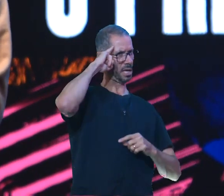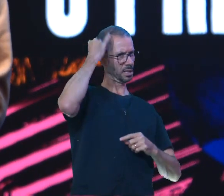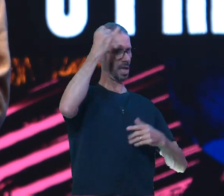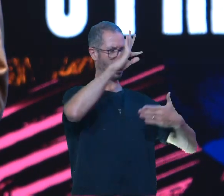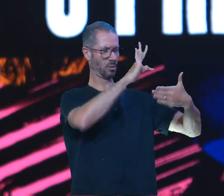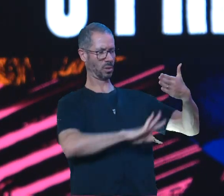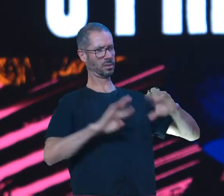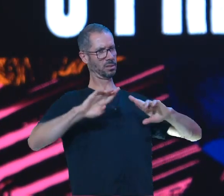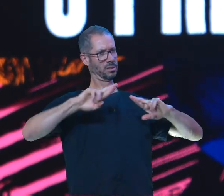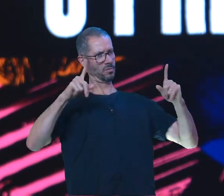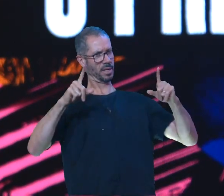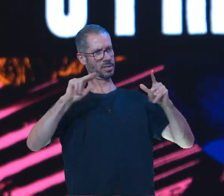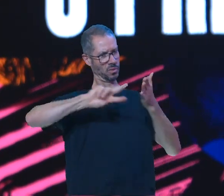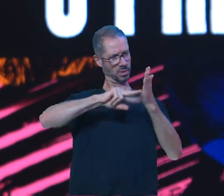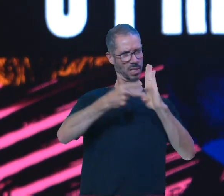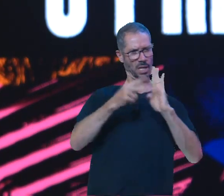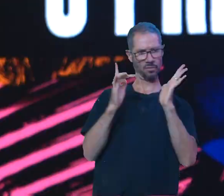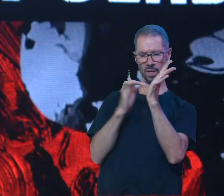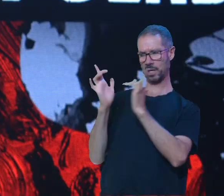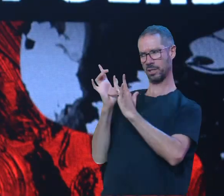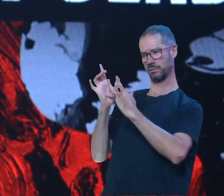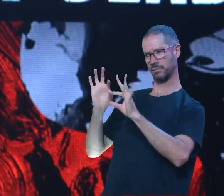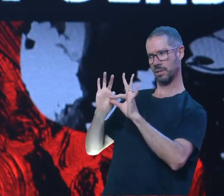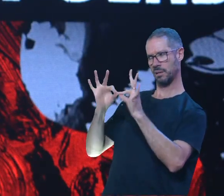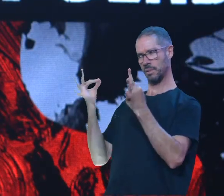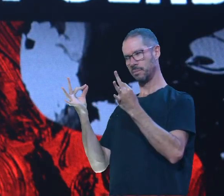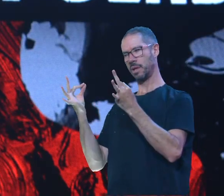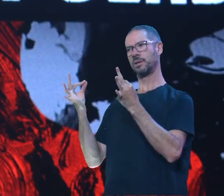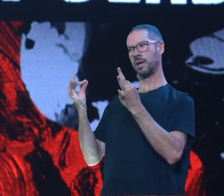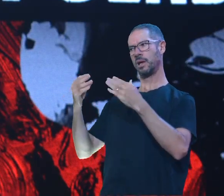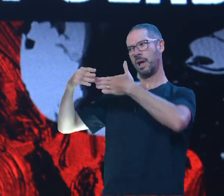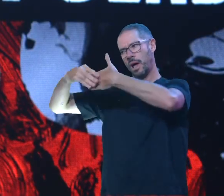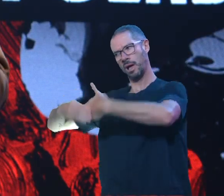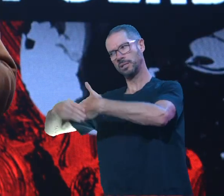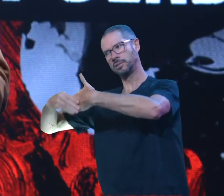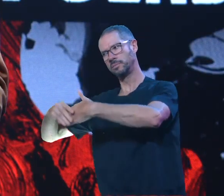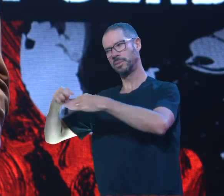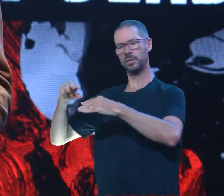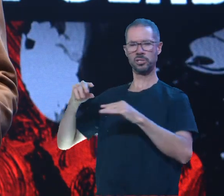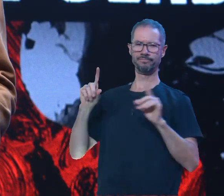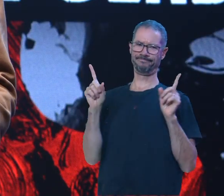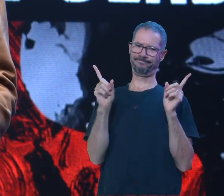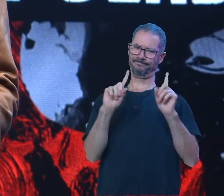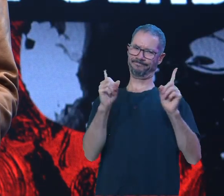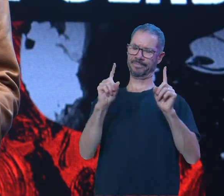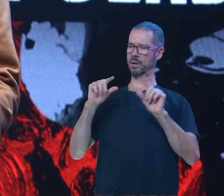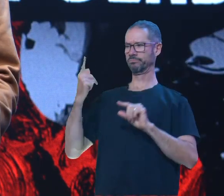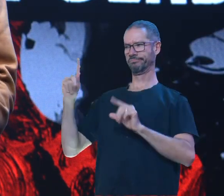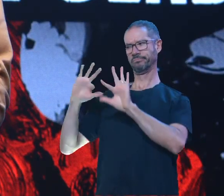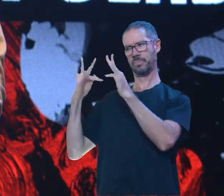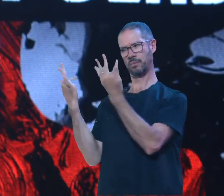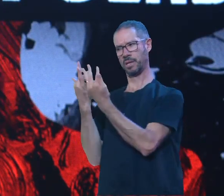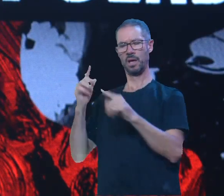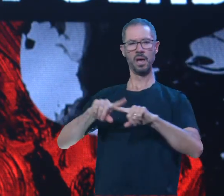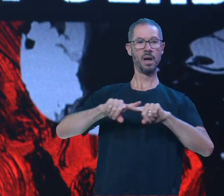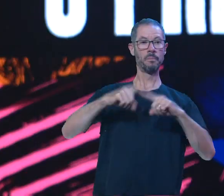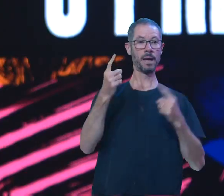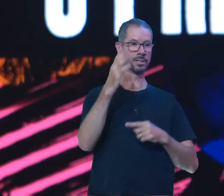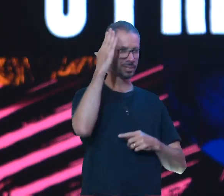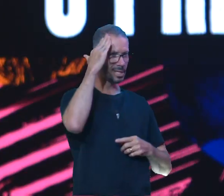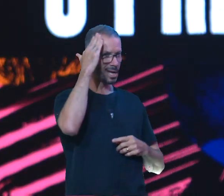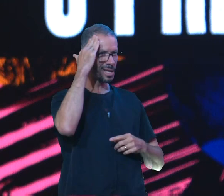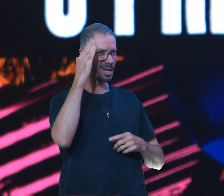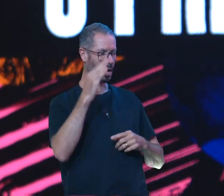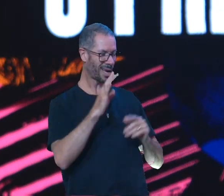texto. O que ele estava dizendo aqui não era simplesmente se despedir desta maneira da sua família, Mas Jesus sabia